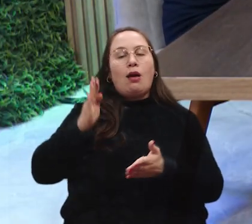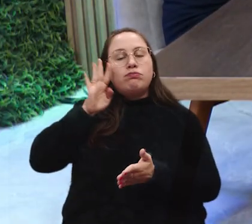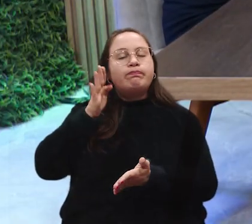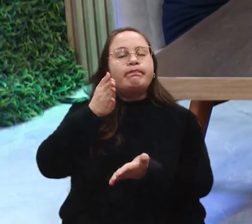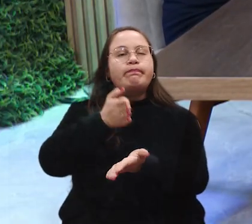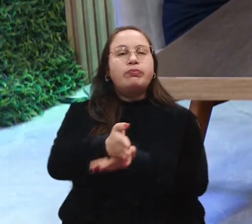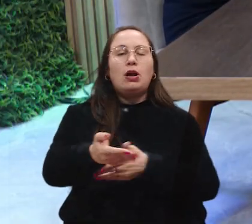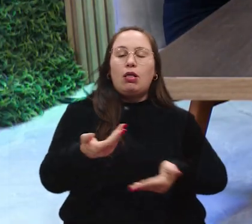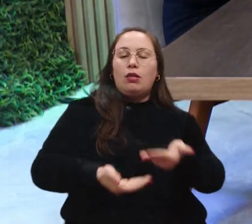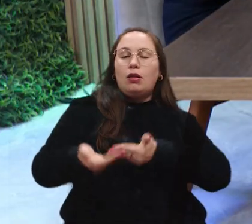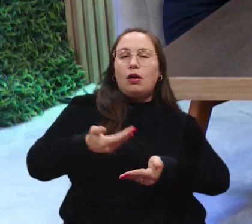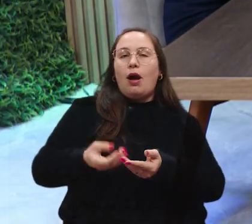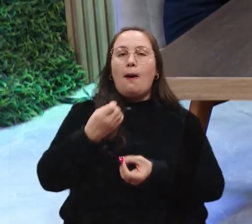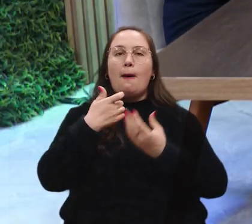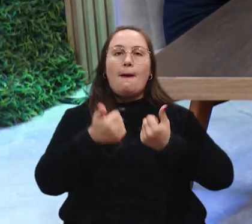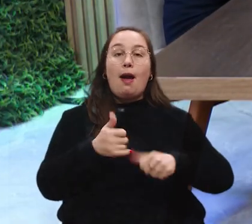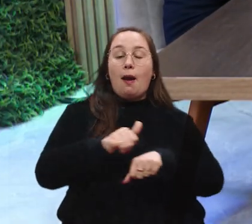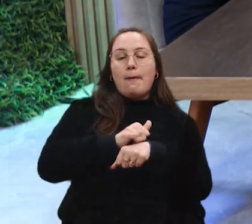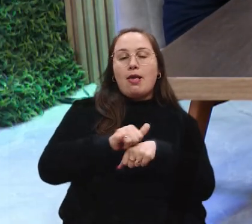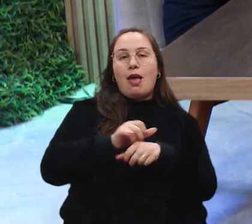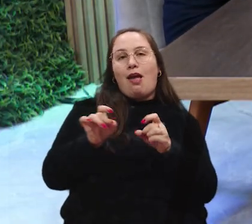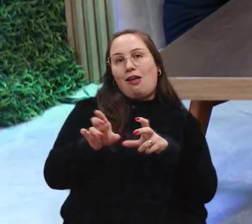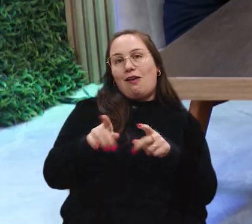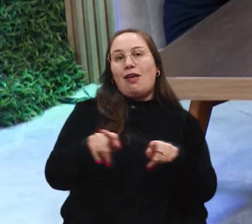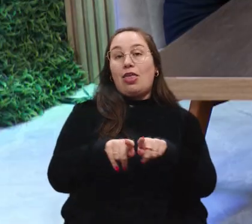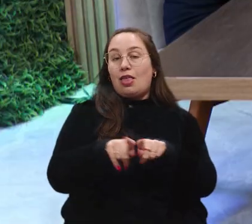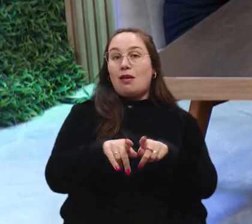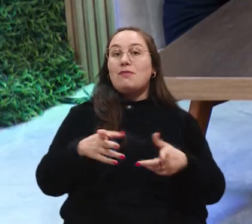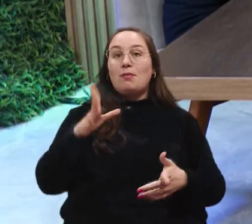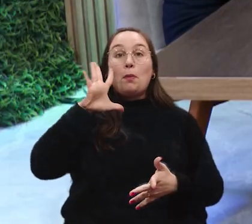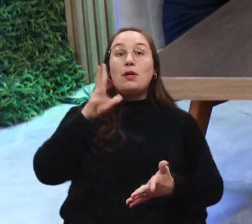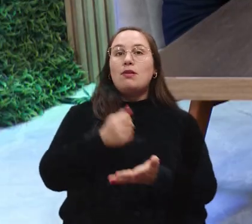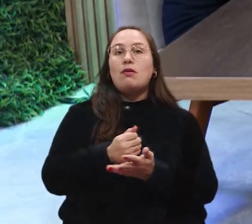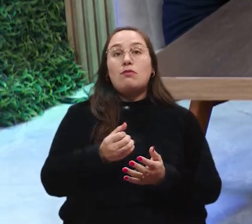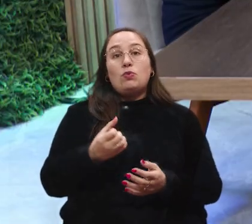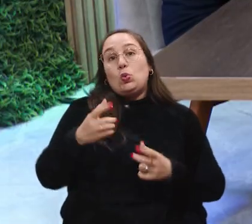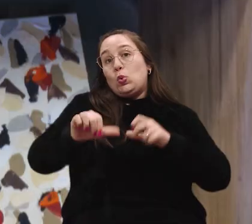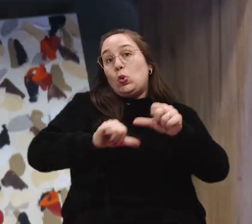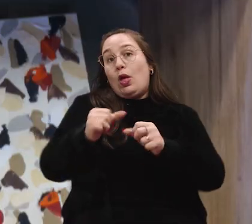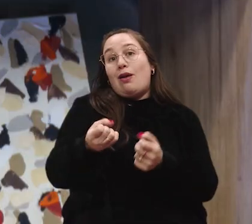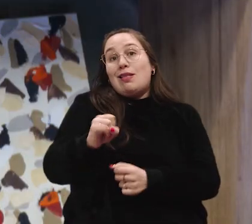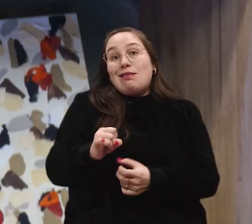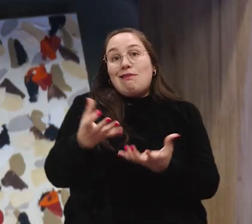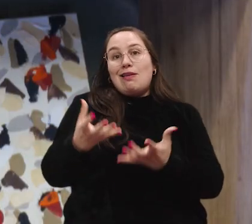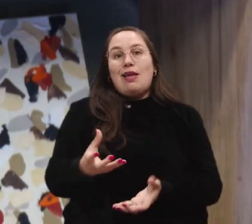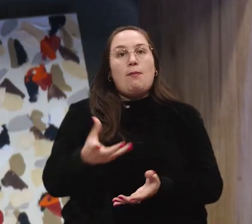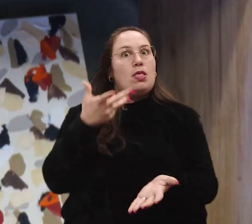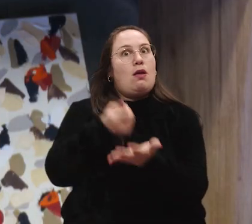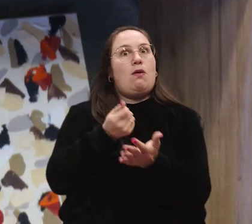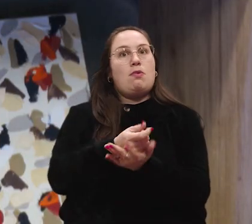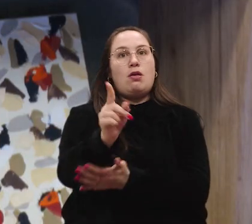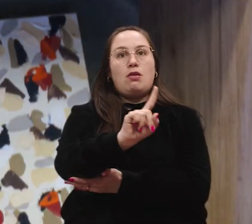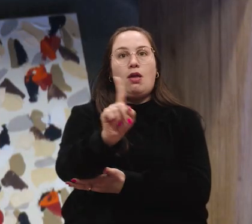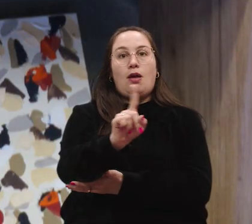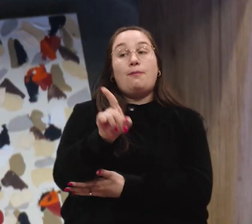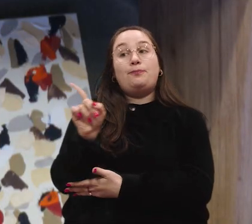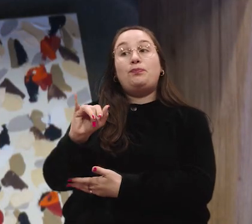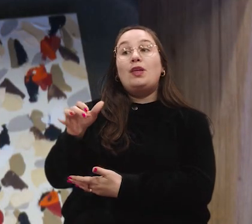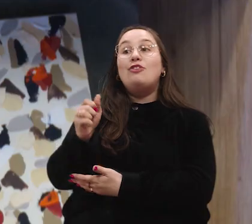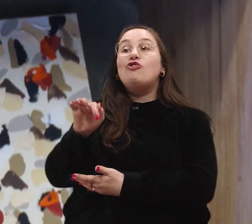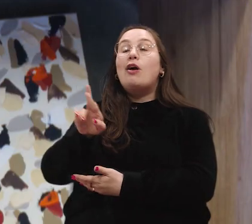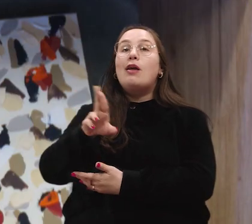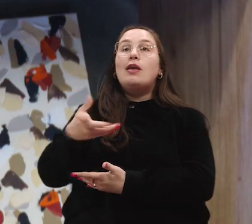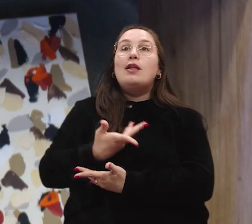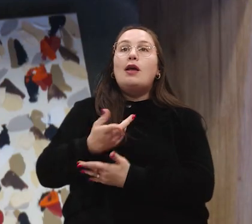o cliente, tratar bem, tem toda essa questão. É uma estratégia deles ou também, então uma tu decisão. não colocou, troca se quer, mas não é obrigado, não. Zalza, e com